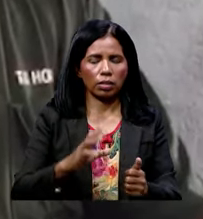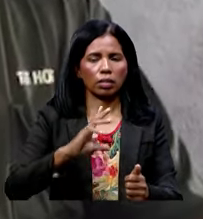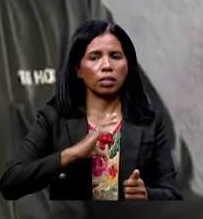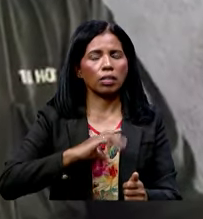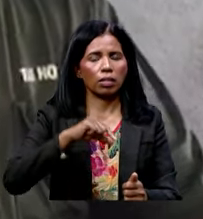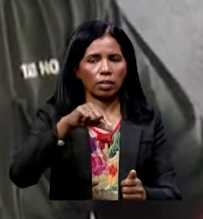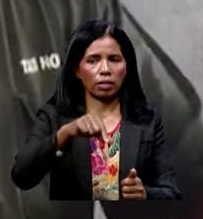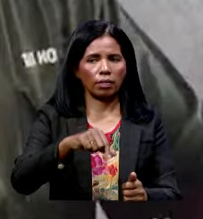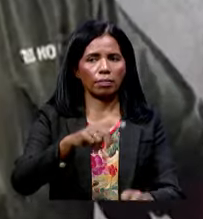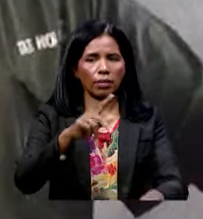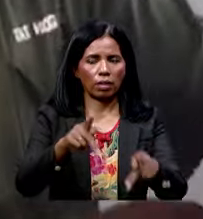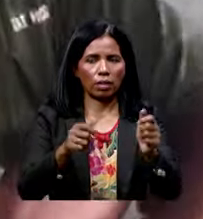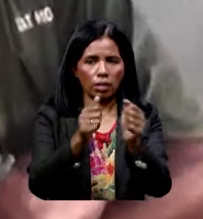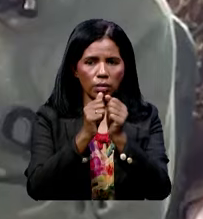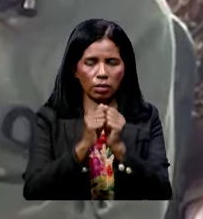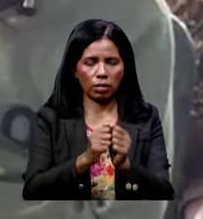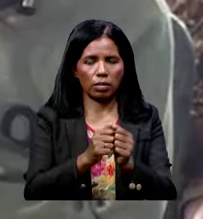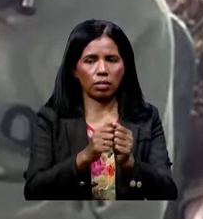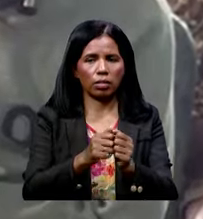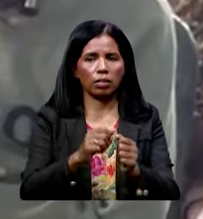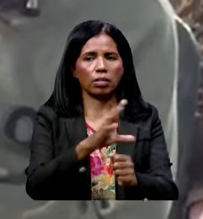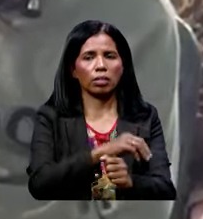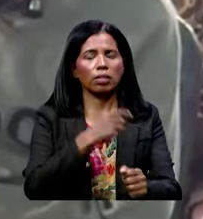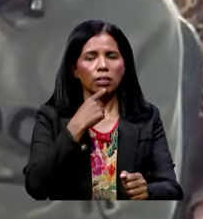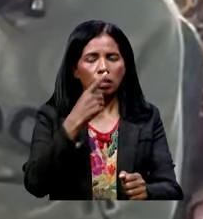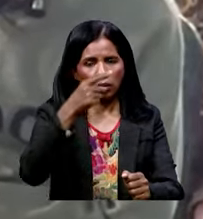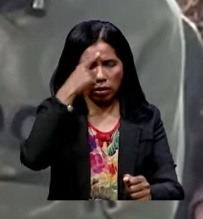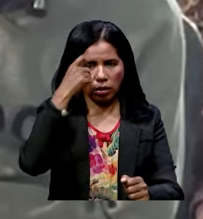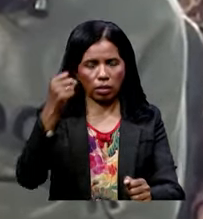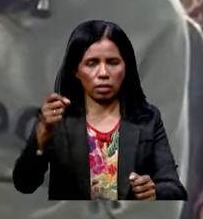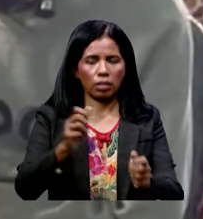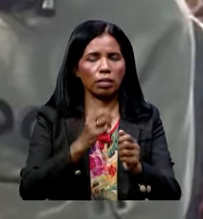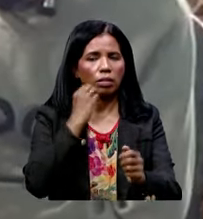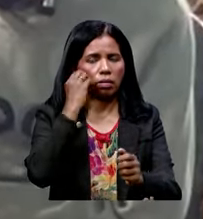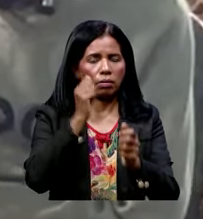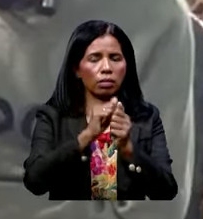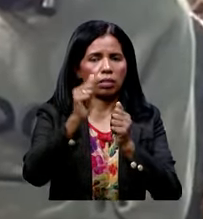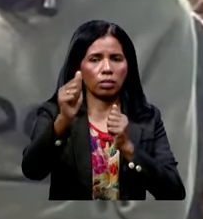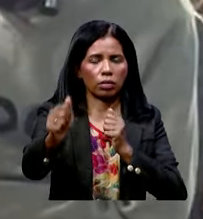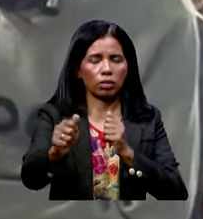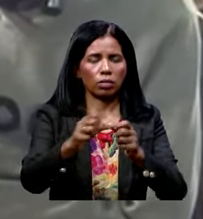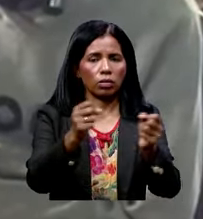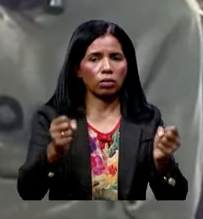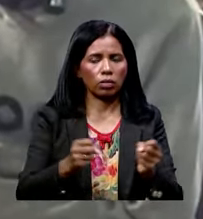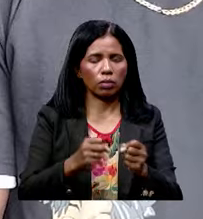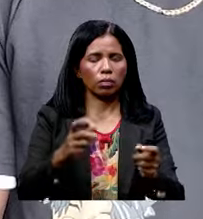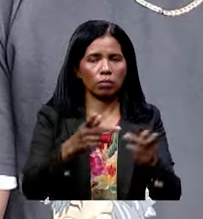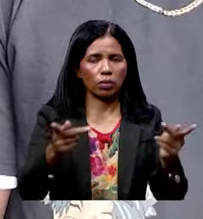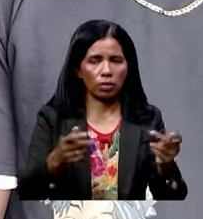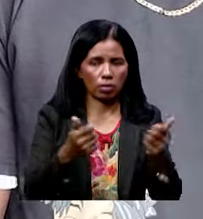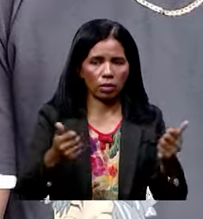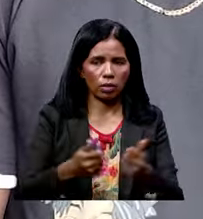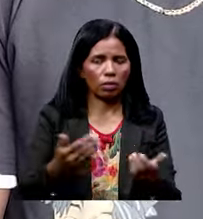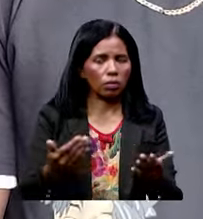Antigo, comunidade hamuto com a autoridade Sira Rezeita tamba, distância entre suku Abafala no posto fondo. Aba, anse